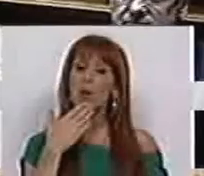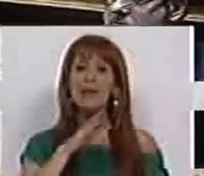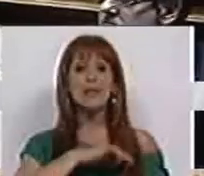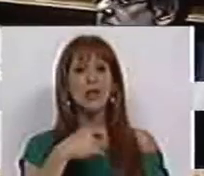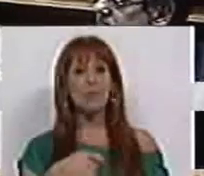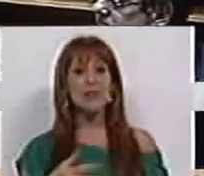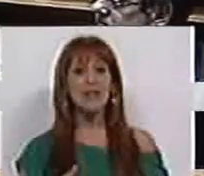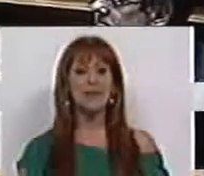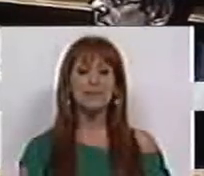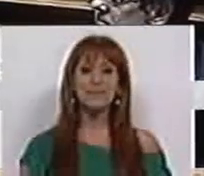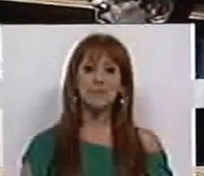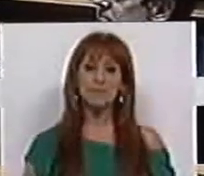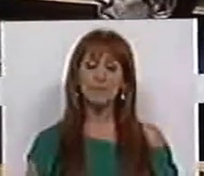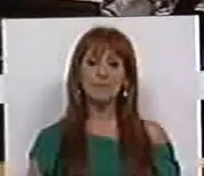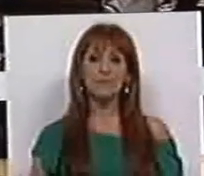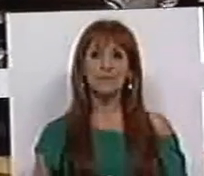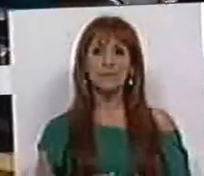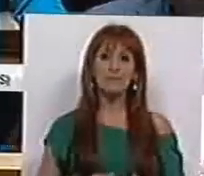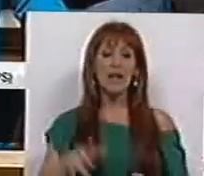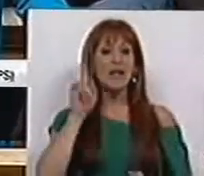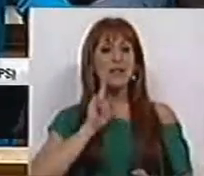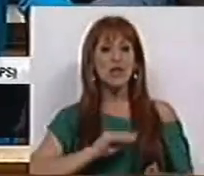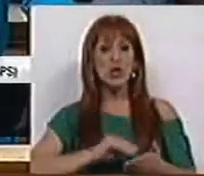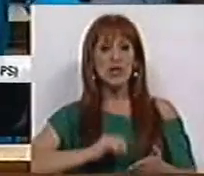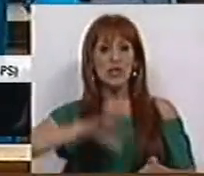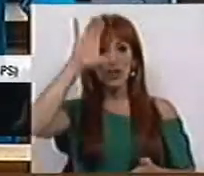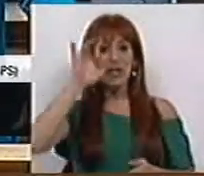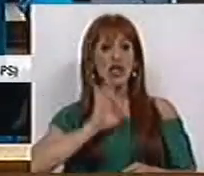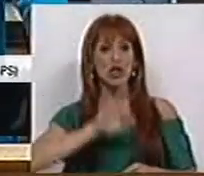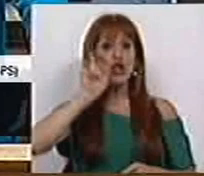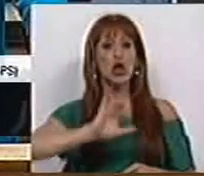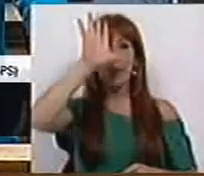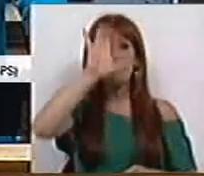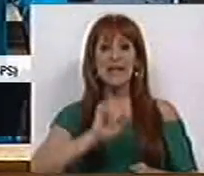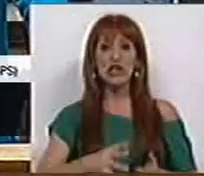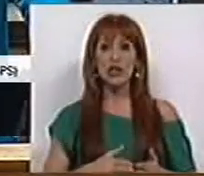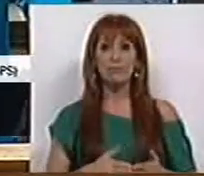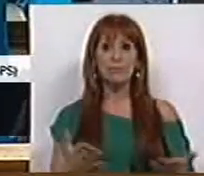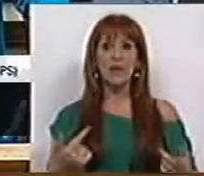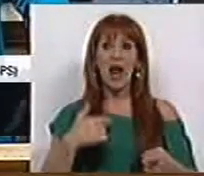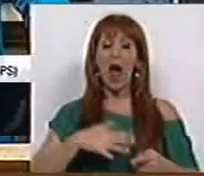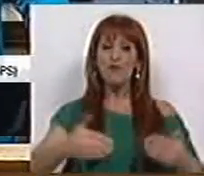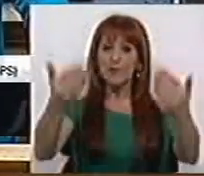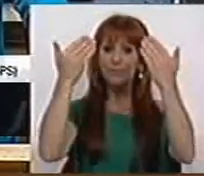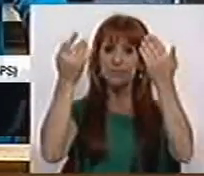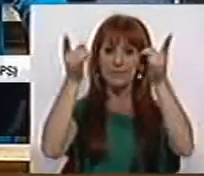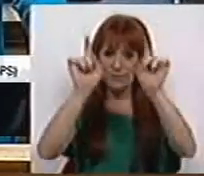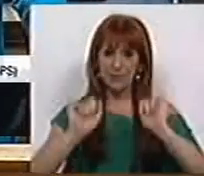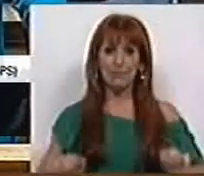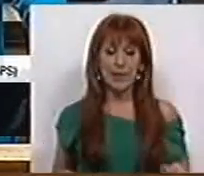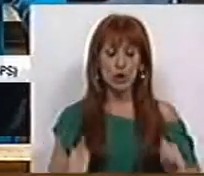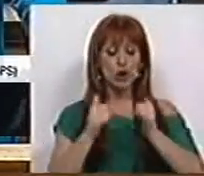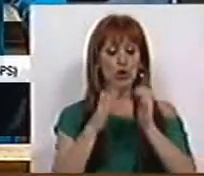senhor presidente senhoras secretários senhor ministra queremos saudar também